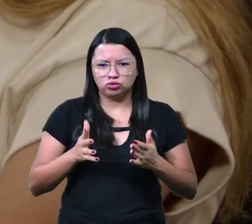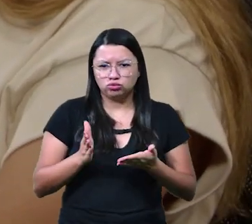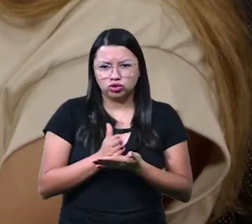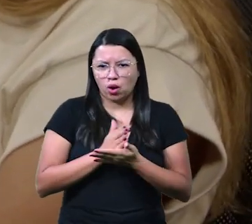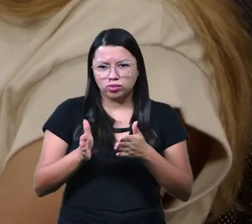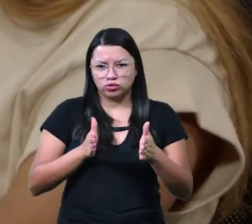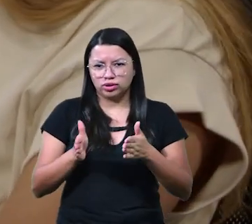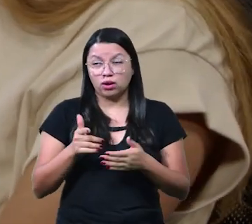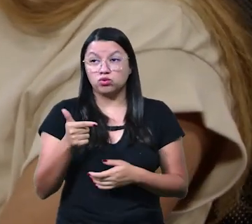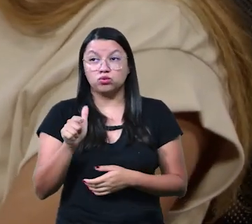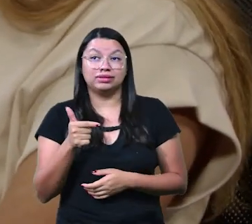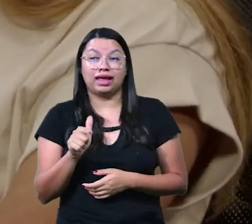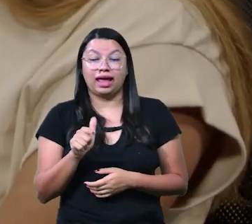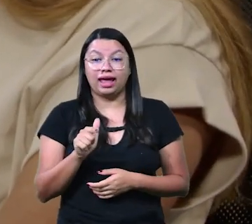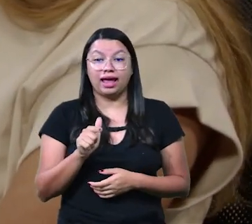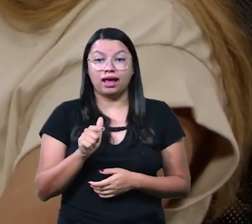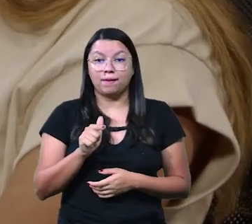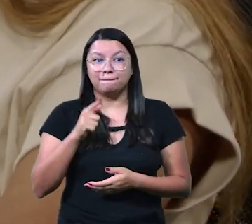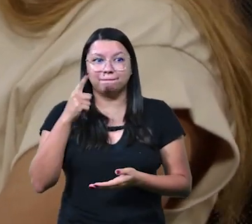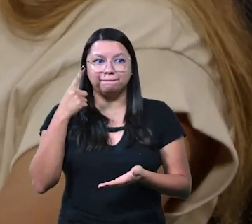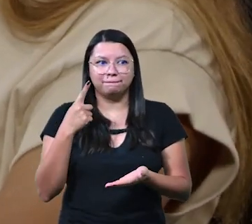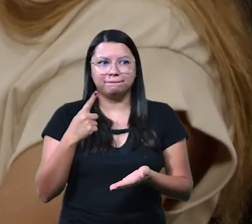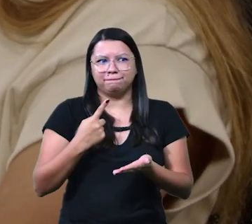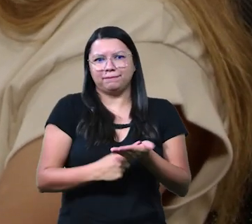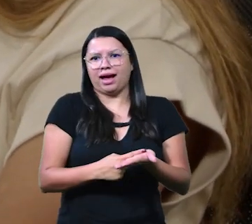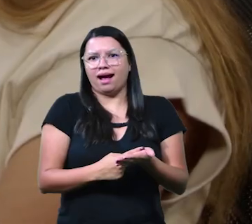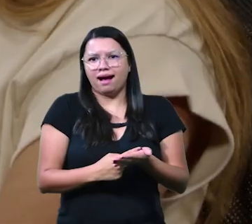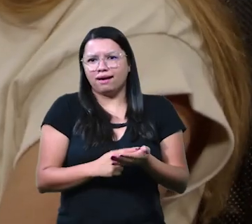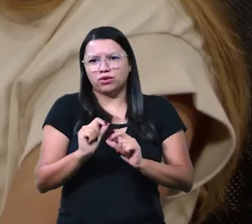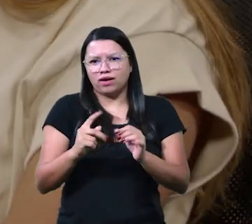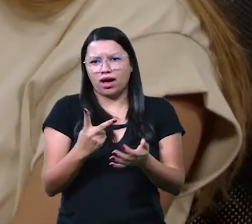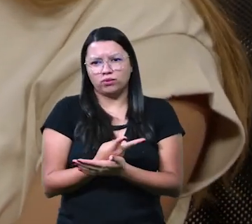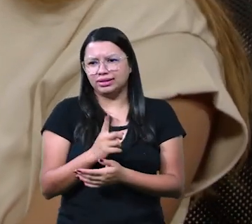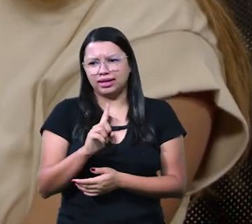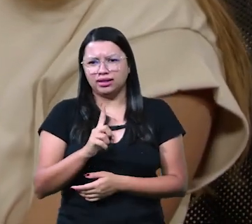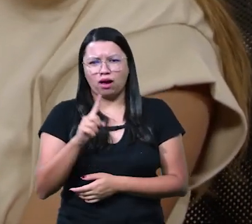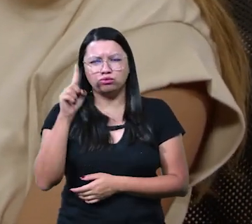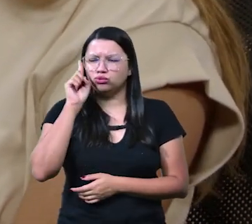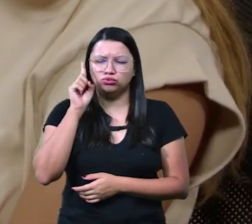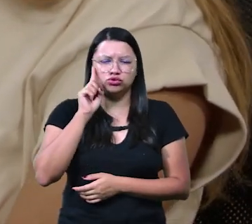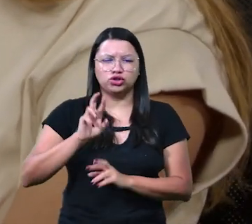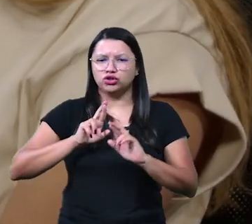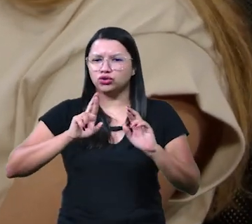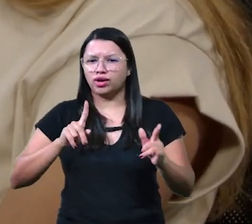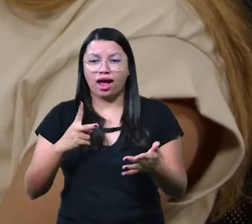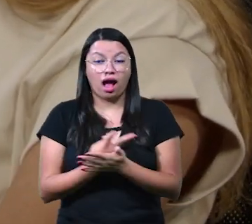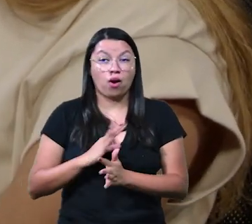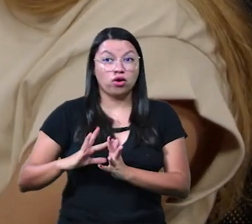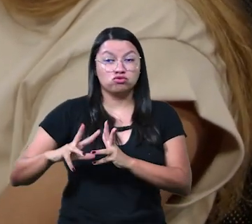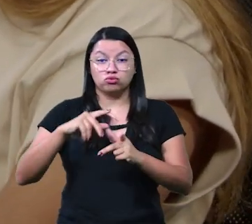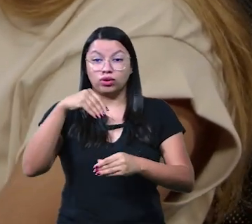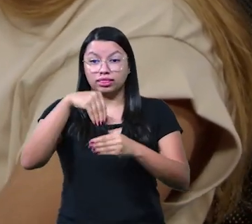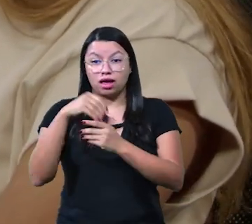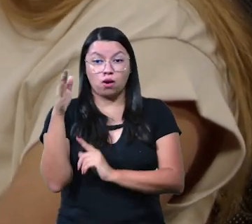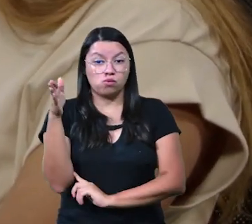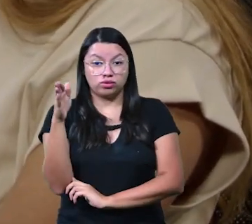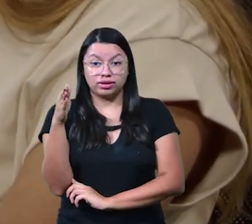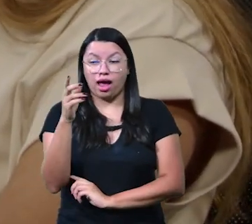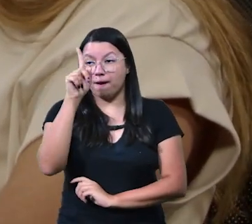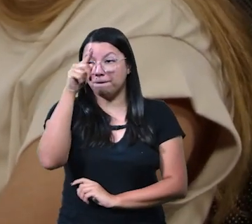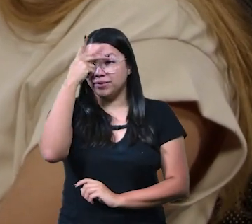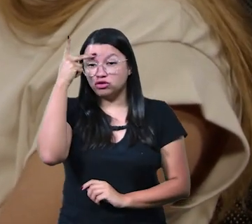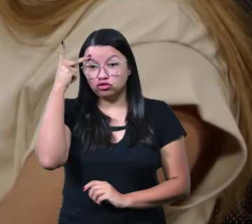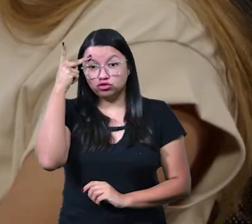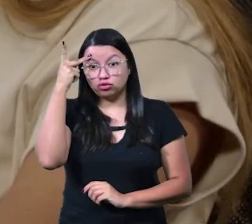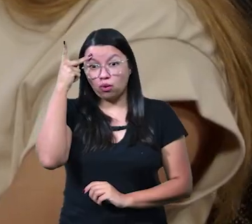há uma rotina. Cada dia é um dia e acontece de tudo dentro de um hotel. Acontece de tudo, são pessoas de todos os